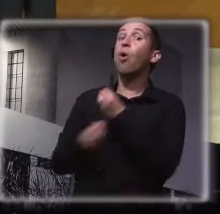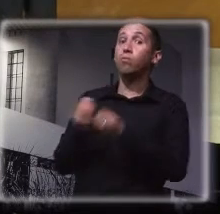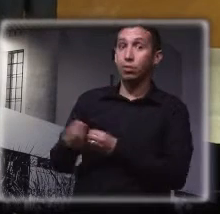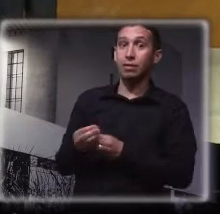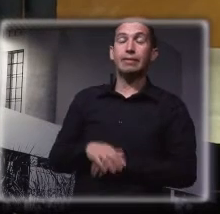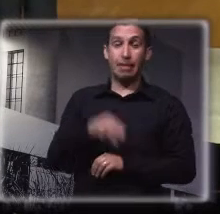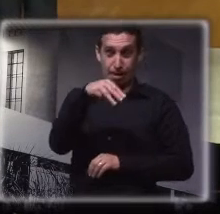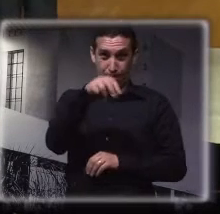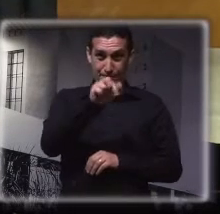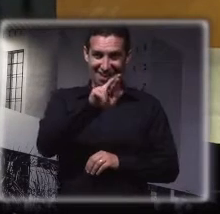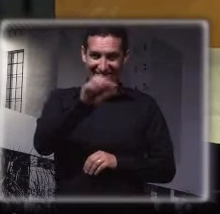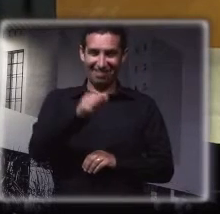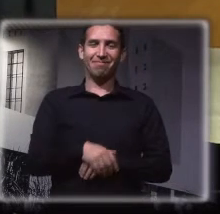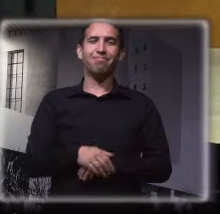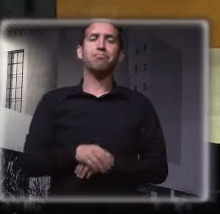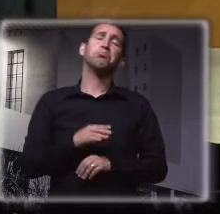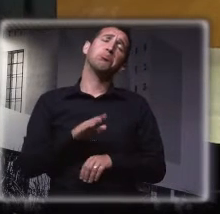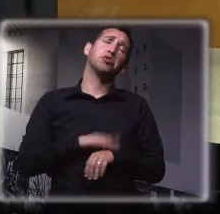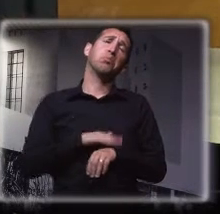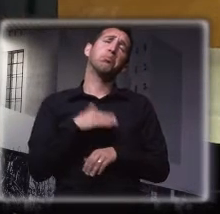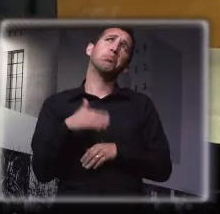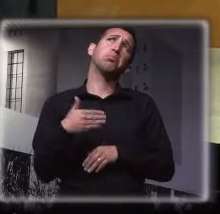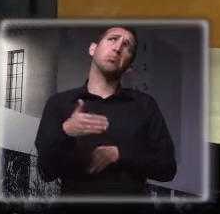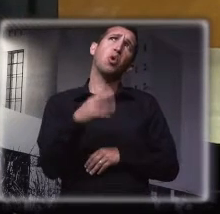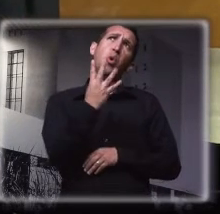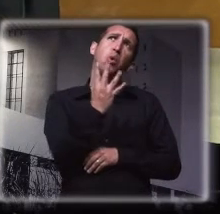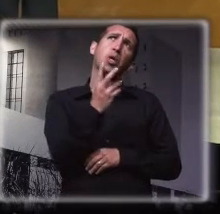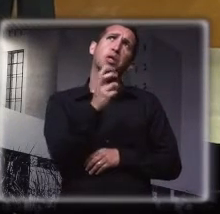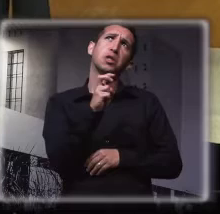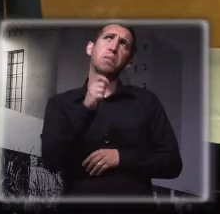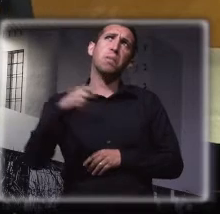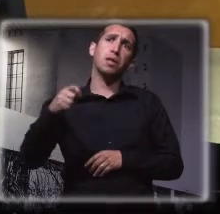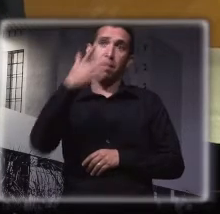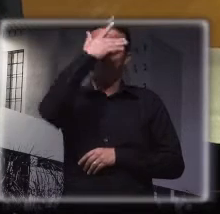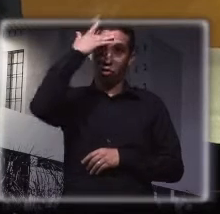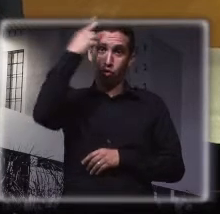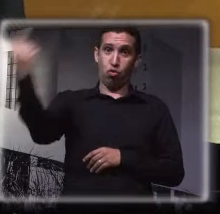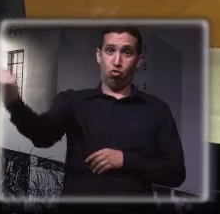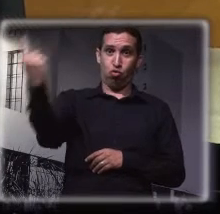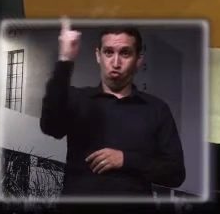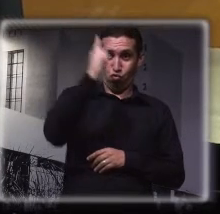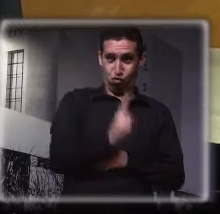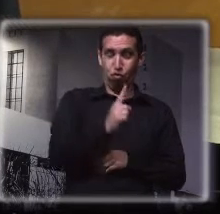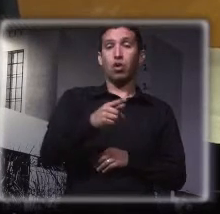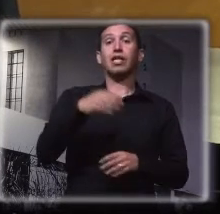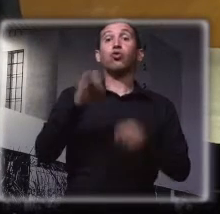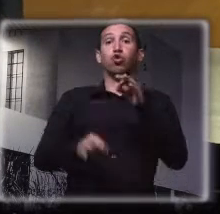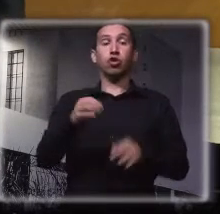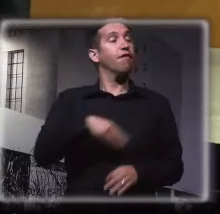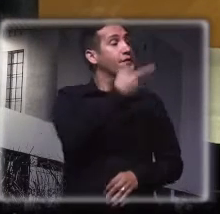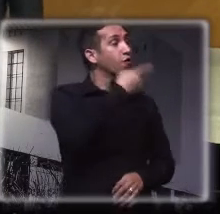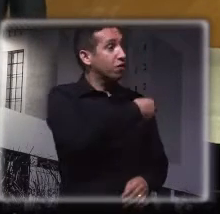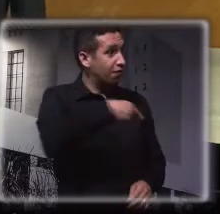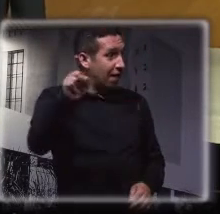A Dona Maria, então, depois de um tempo, uns 4, 5 meses, recebe um oficial de justiça em casa que diz que ela tem que